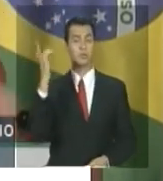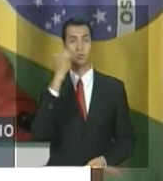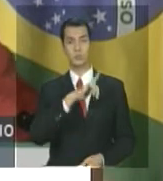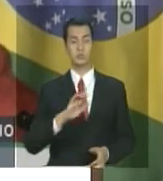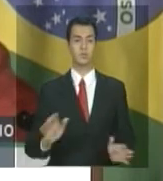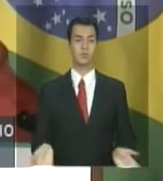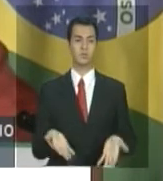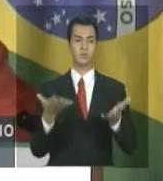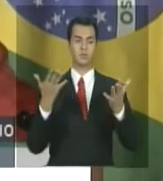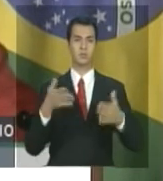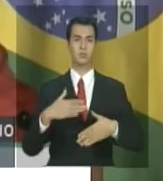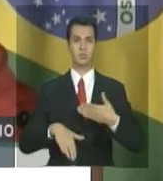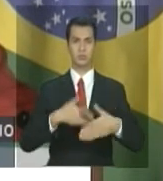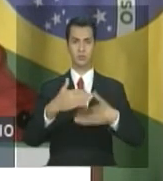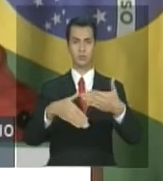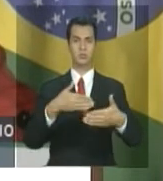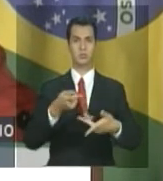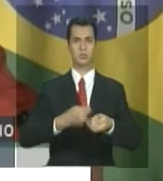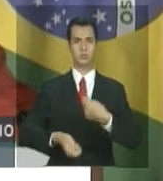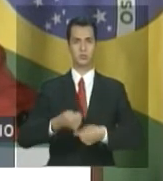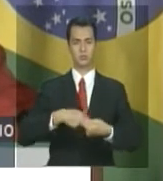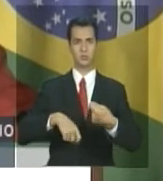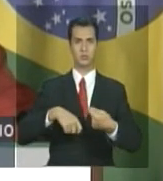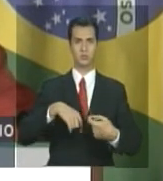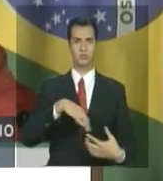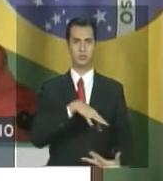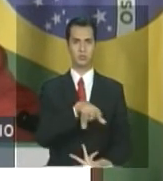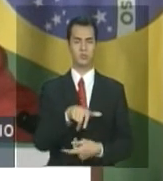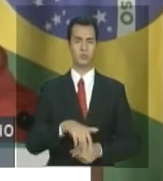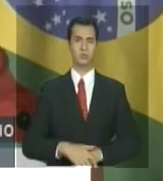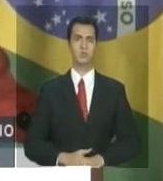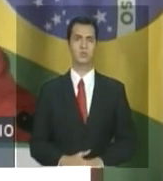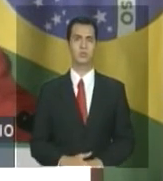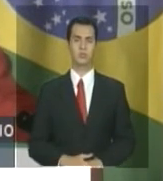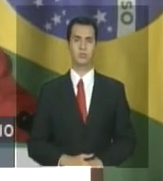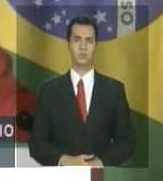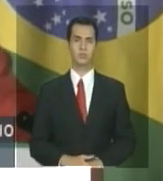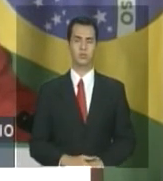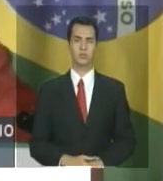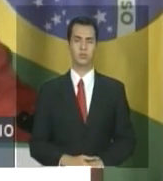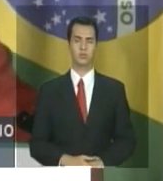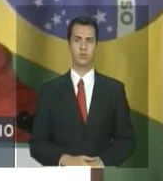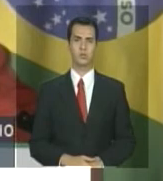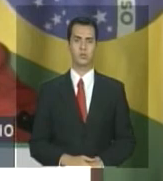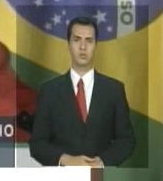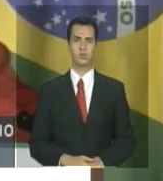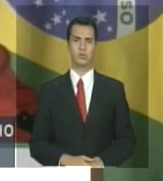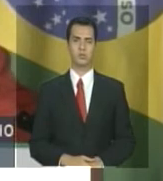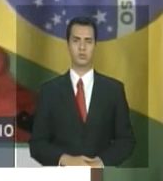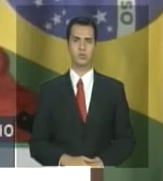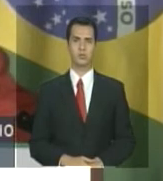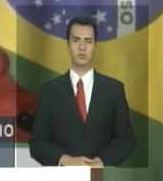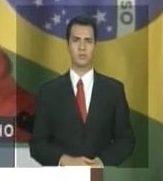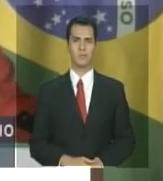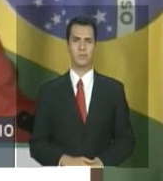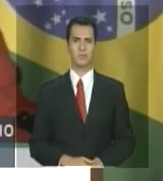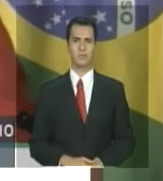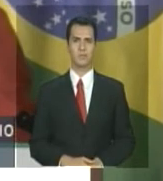motor do crescimento econômico internacional. Se não, vejamos,